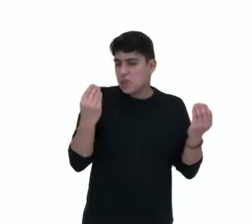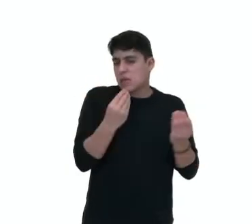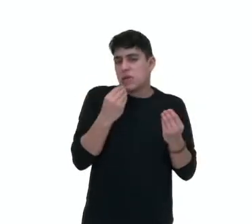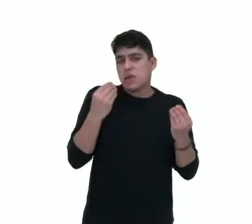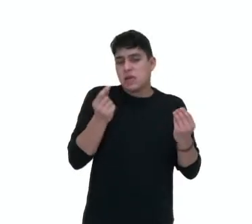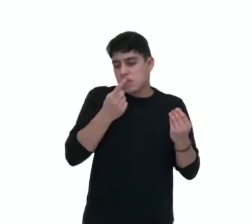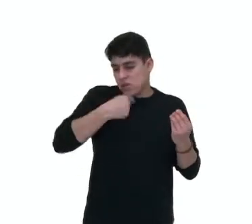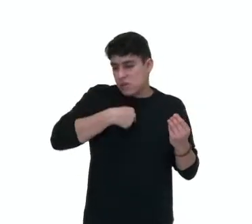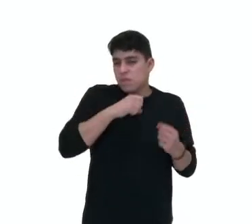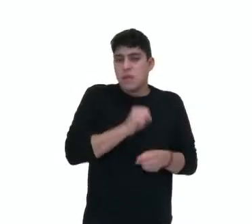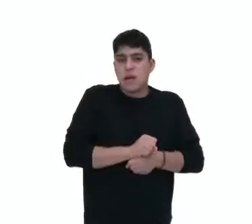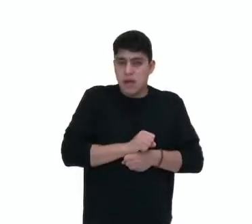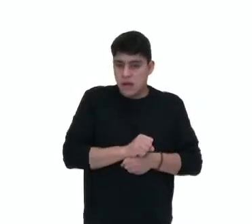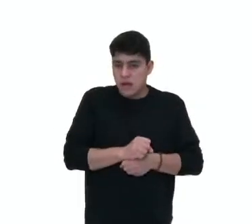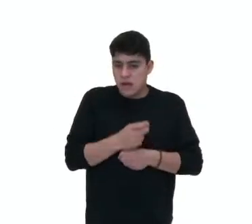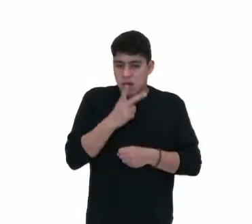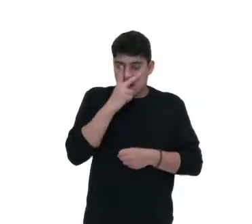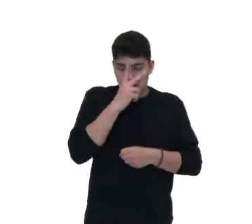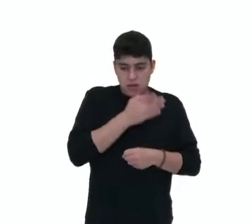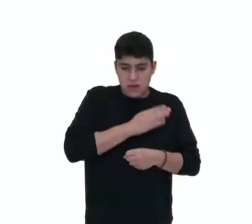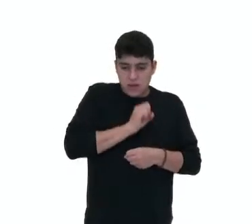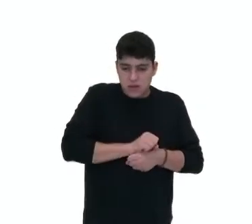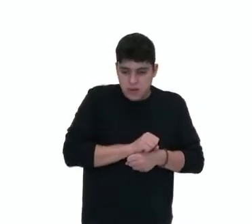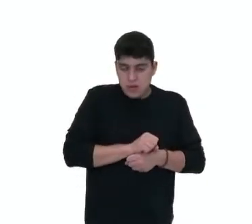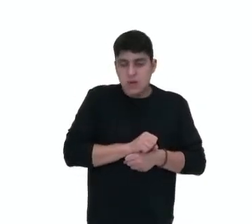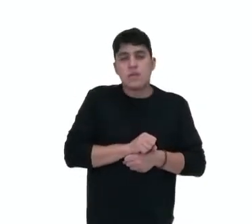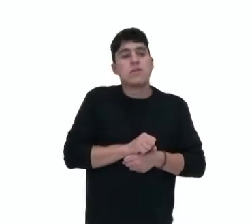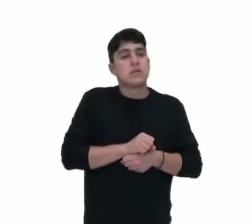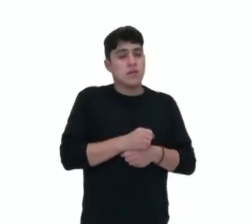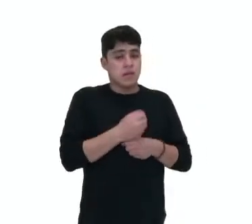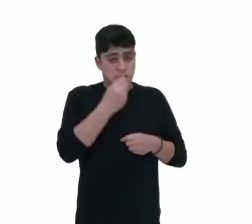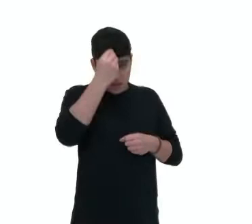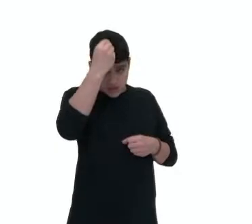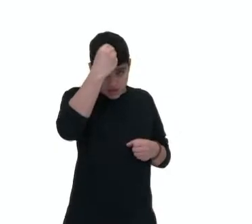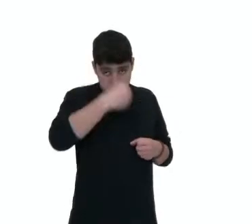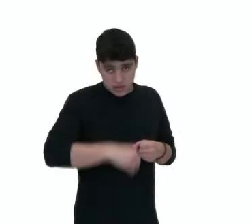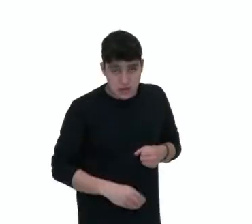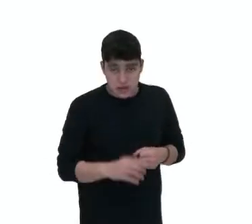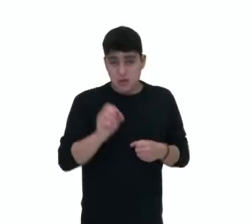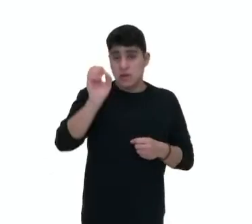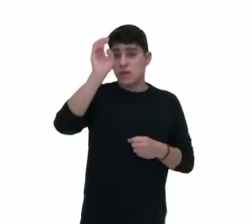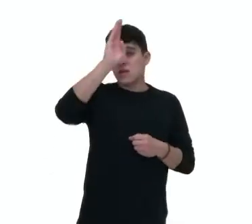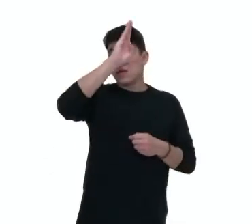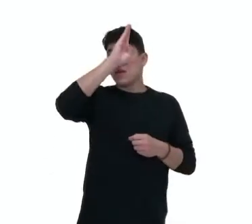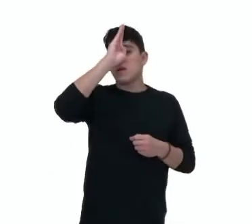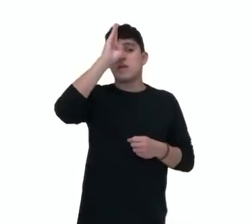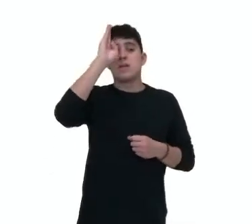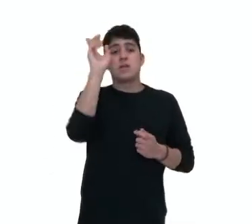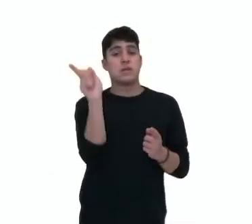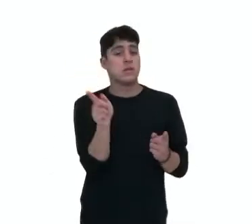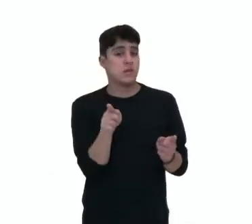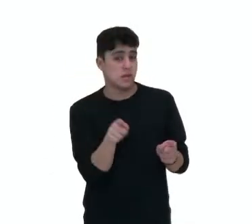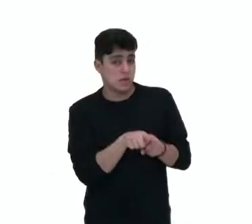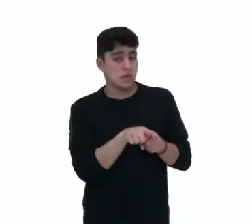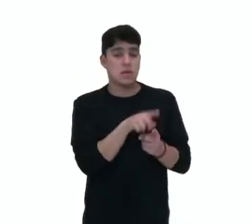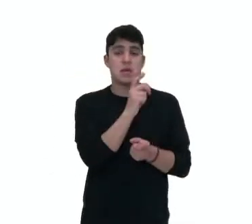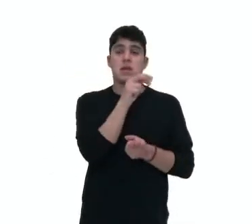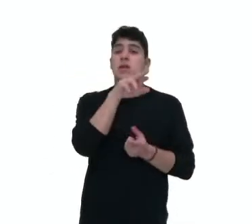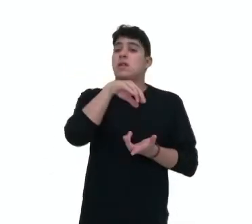dos batimentos, parece que o coração não está batendo, fraqueza, tontura, falta de